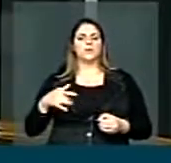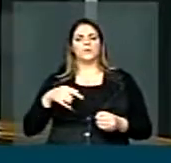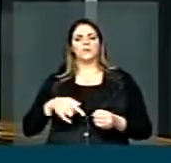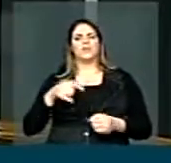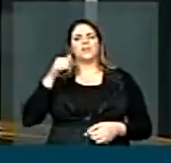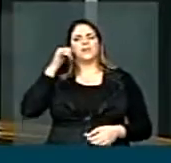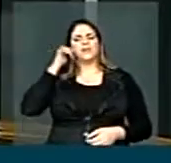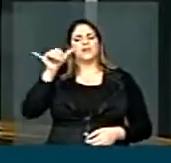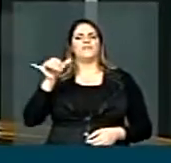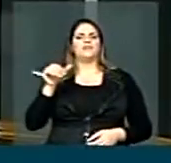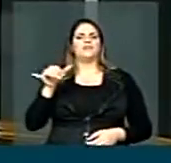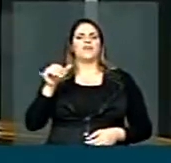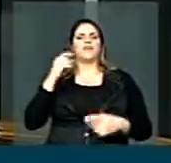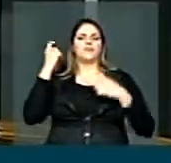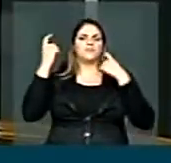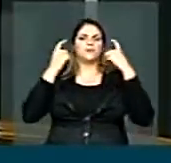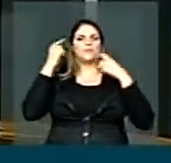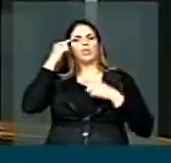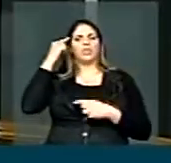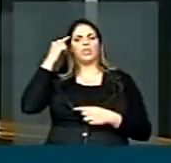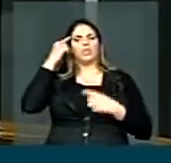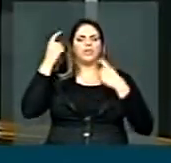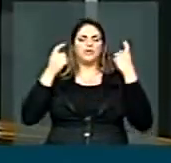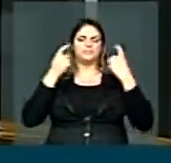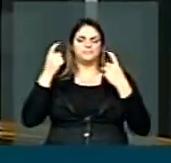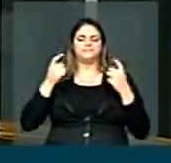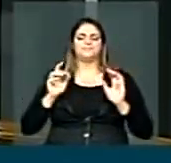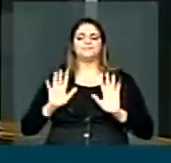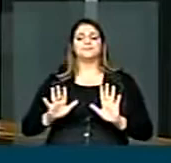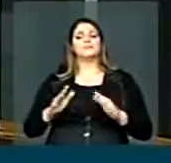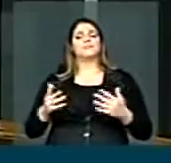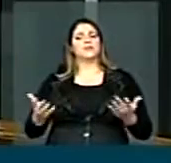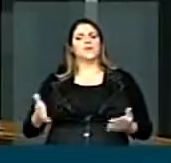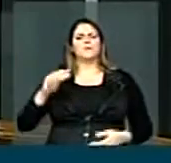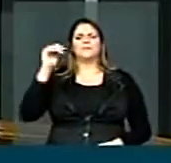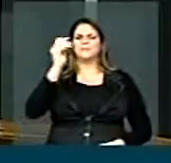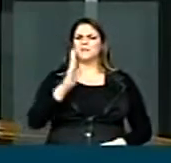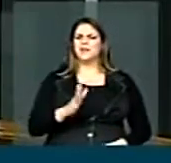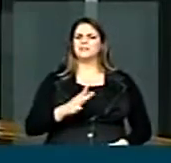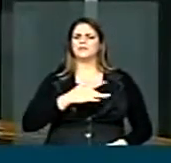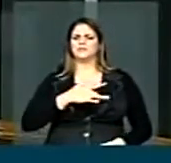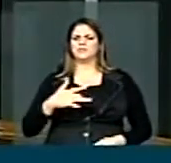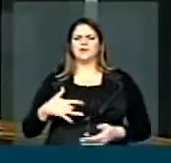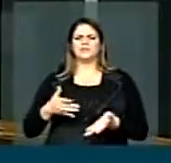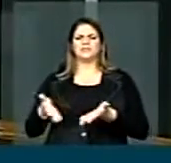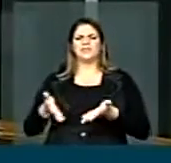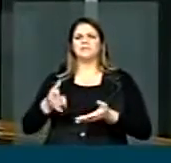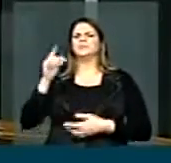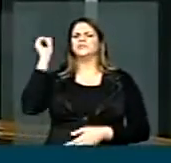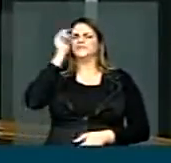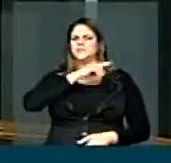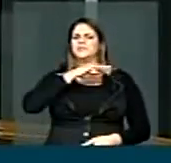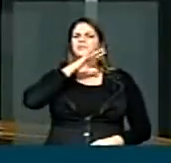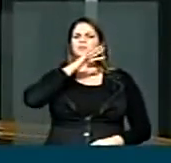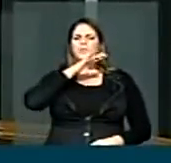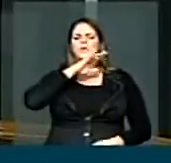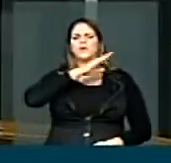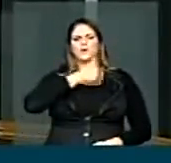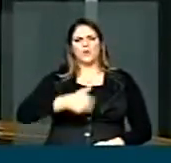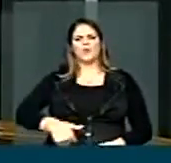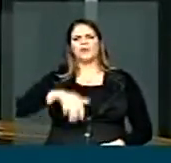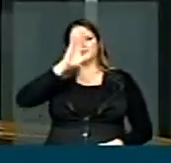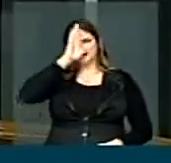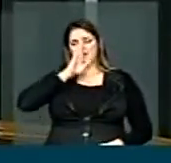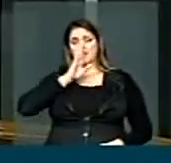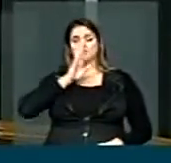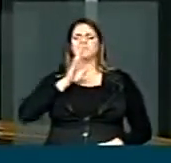Olha, a gente sabe que a saúde no Brasil, ela é muito ruim. Como outras coisas aqui